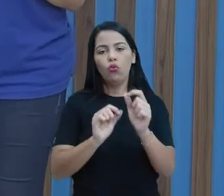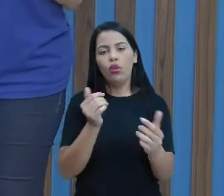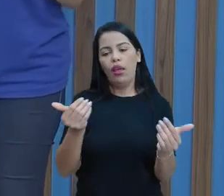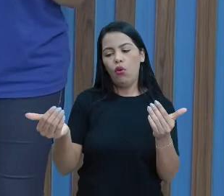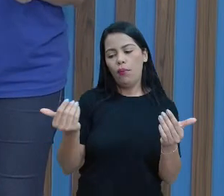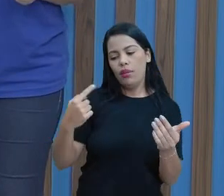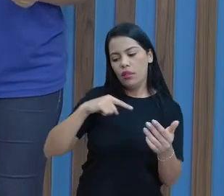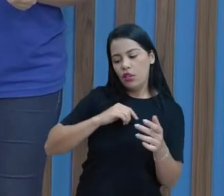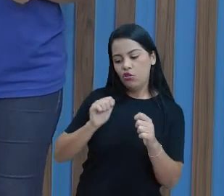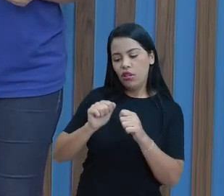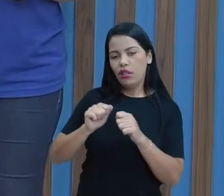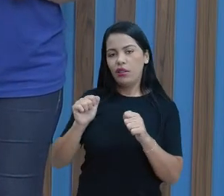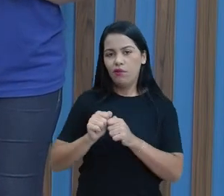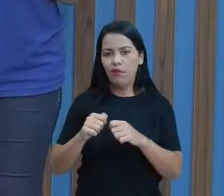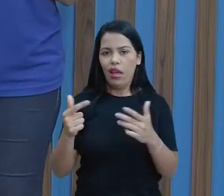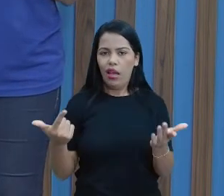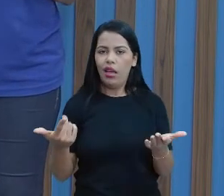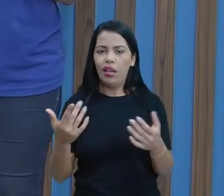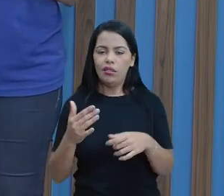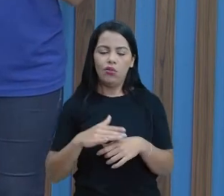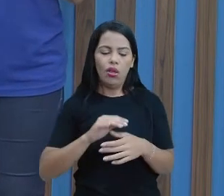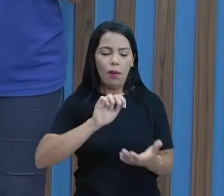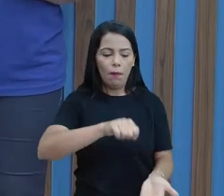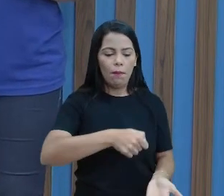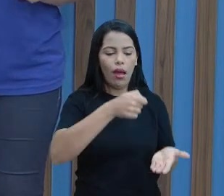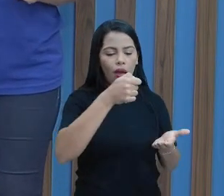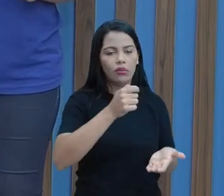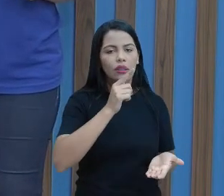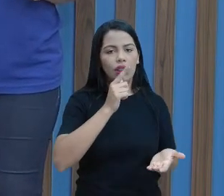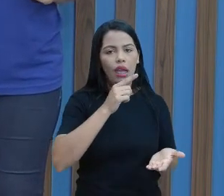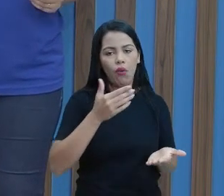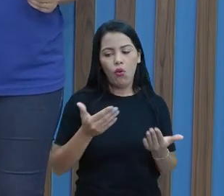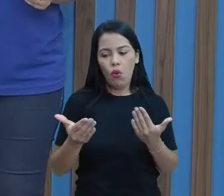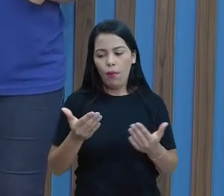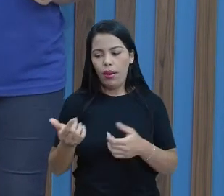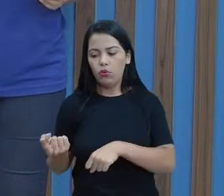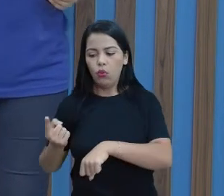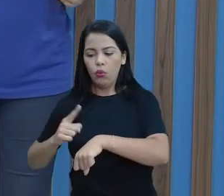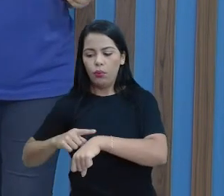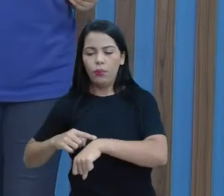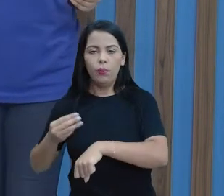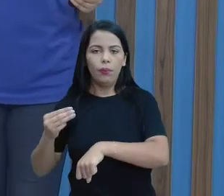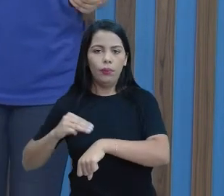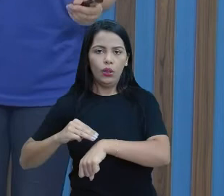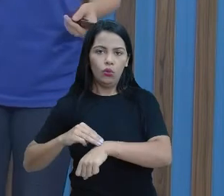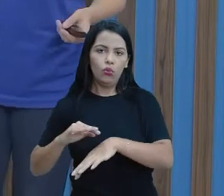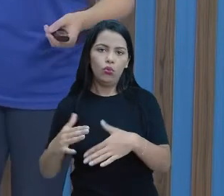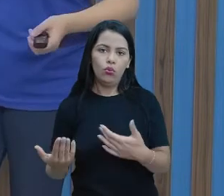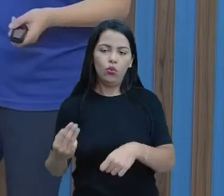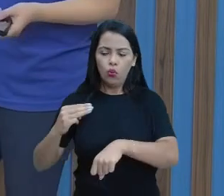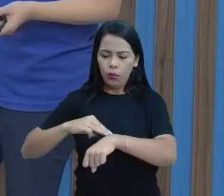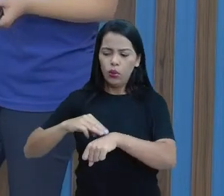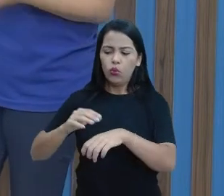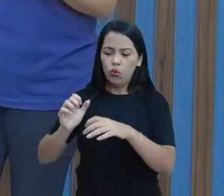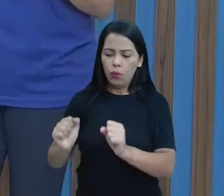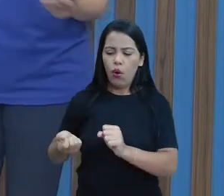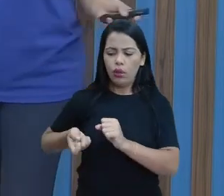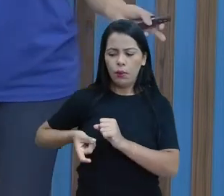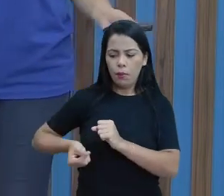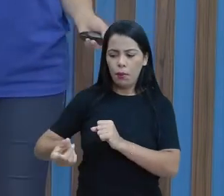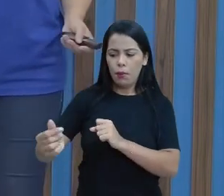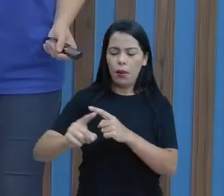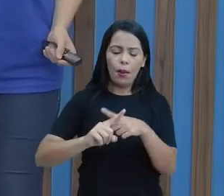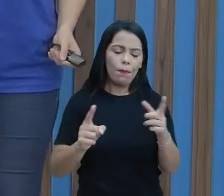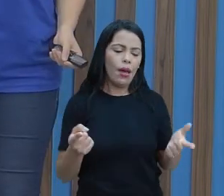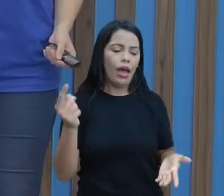grandezas que a gente possui, que nesse caso aqui são baldes e minutos, o minuto até continua muito tempo, mas os baldes